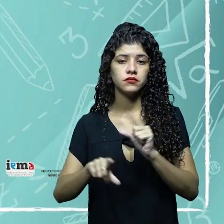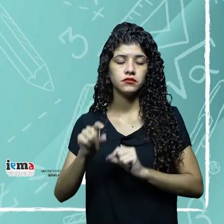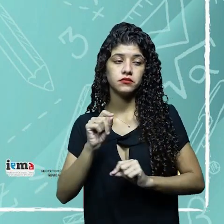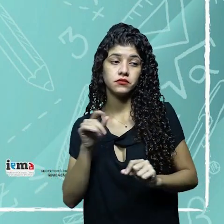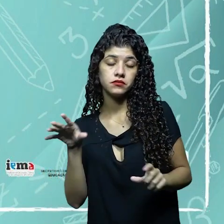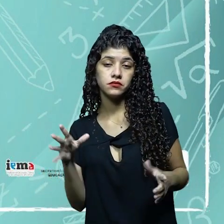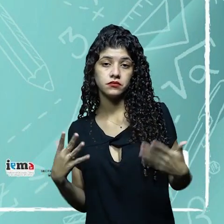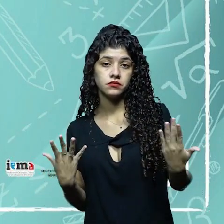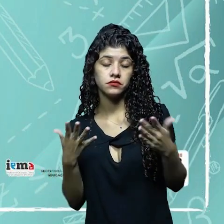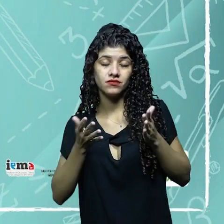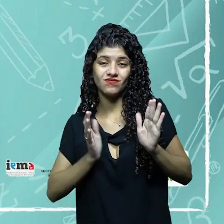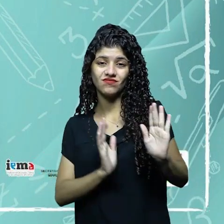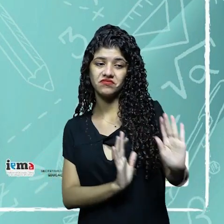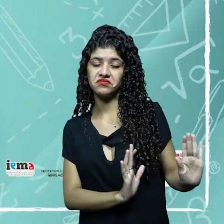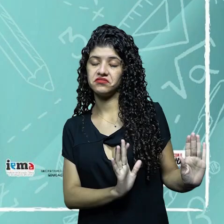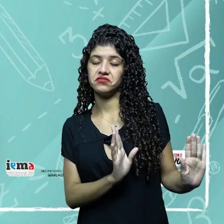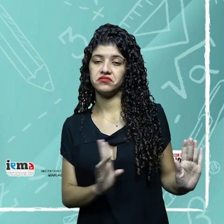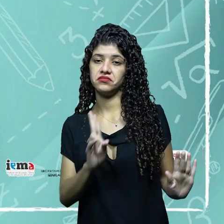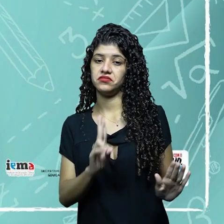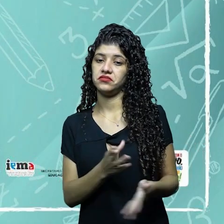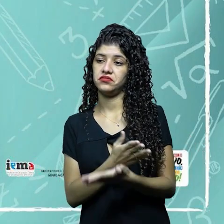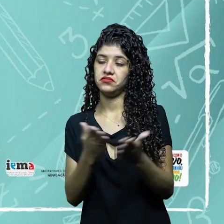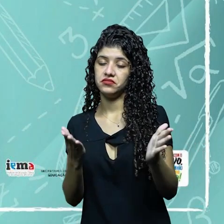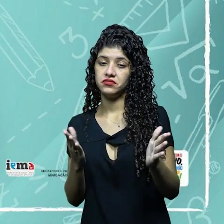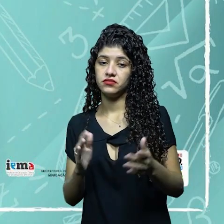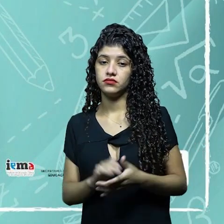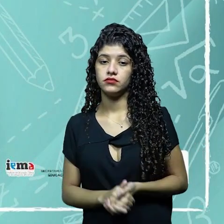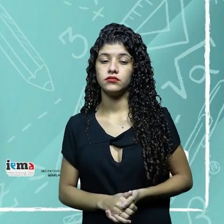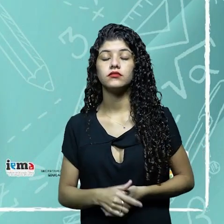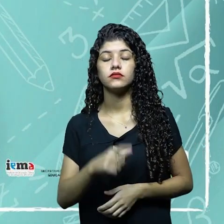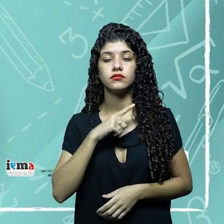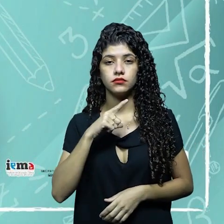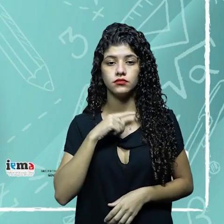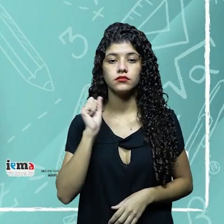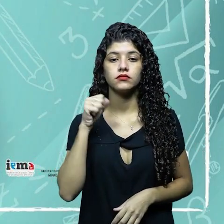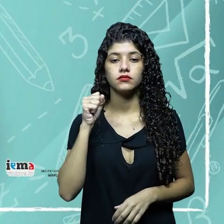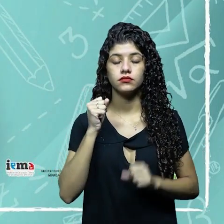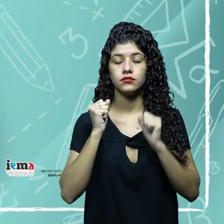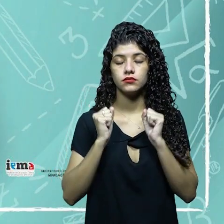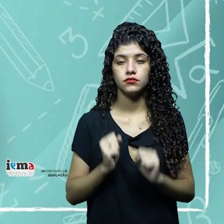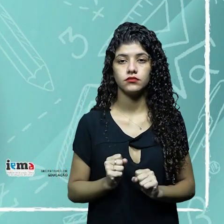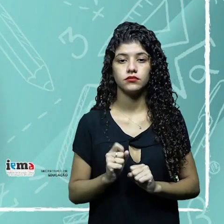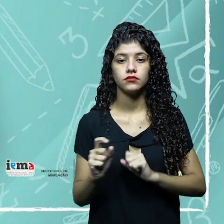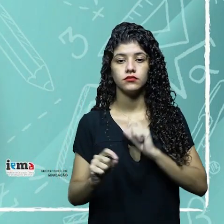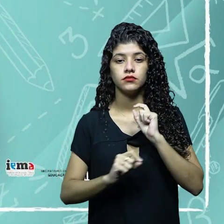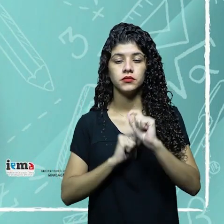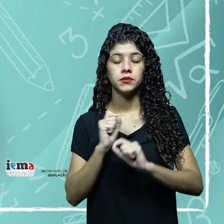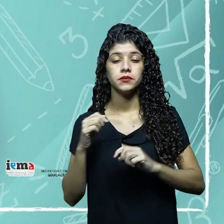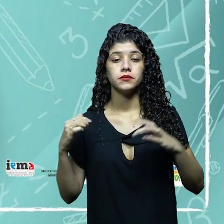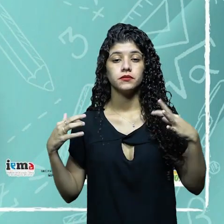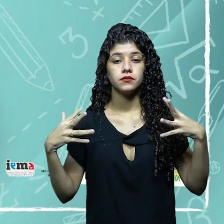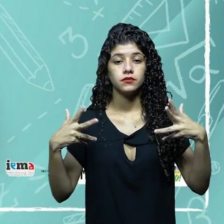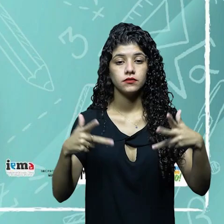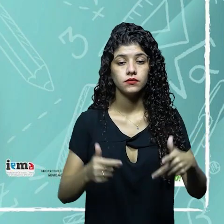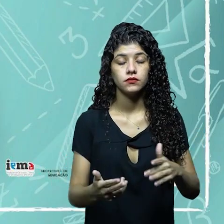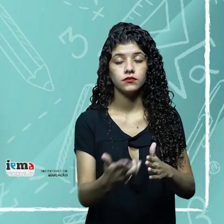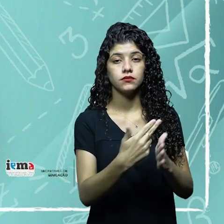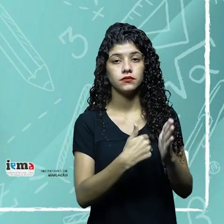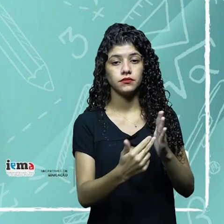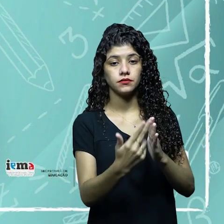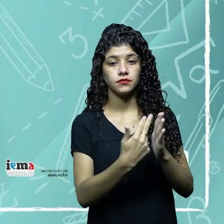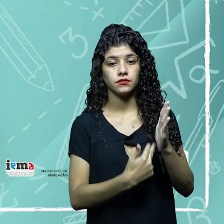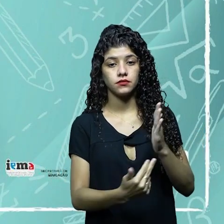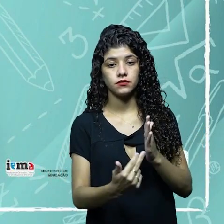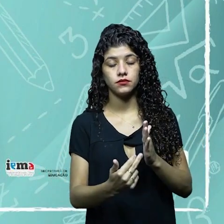coordenadas, nenhuma delas, tem, você pode fazer. Todos os desenhos no CAD,